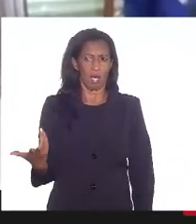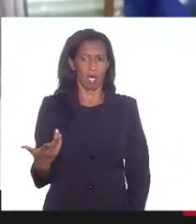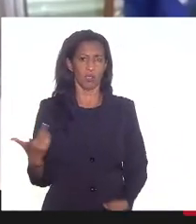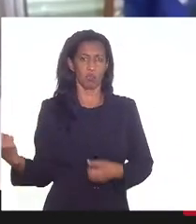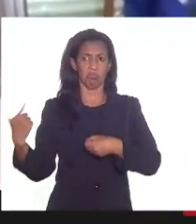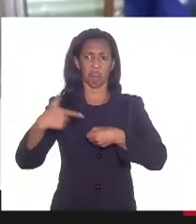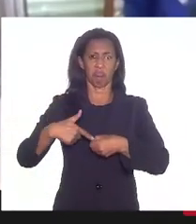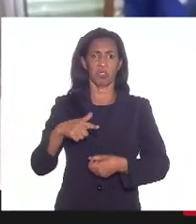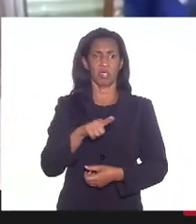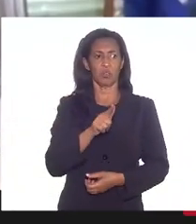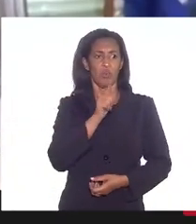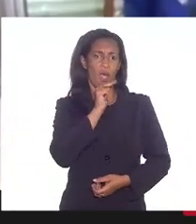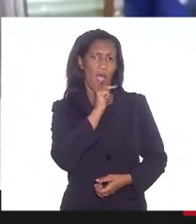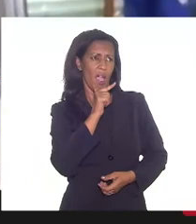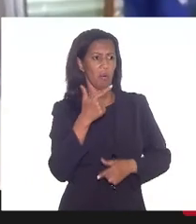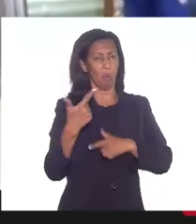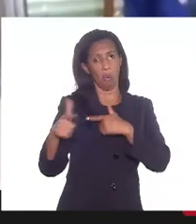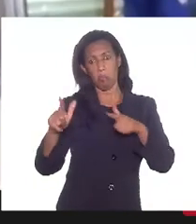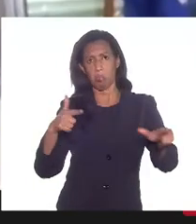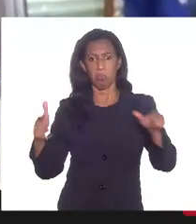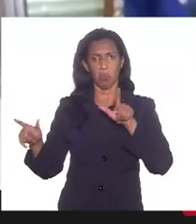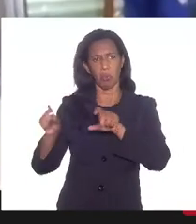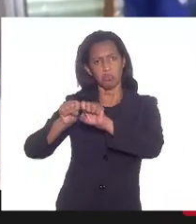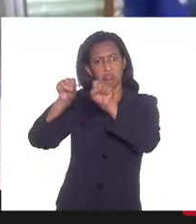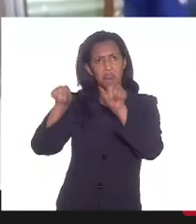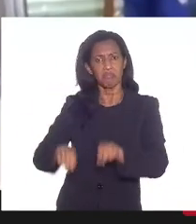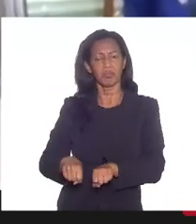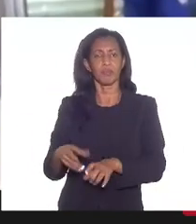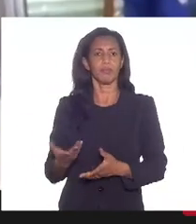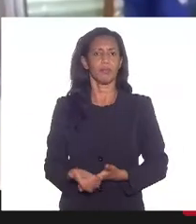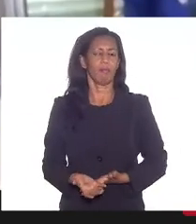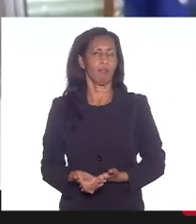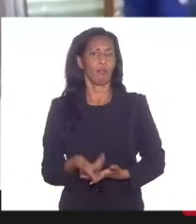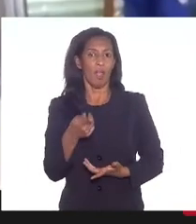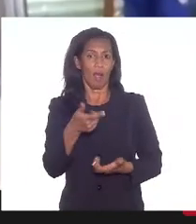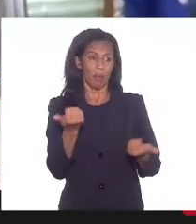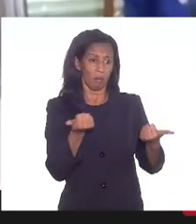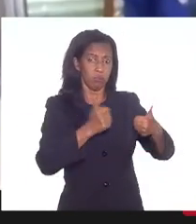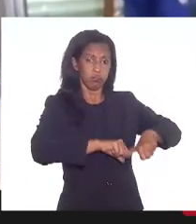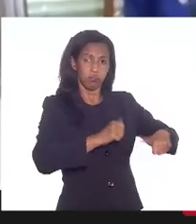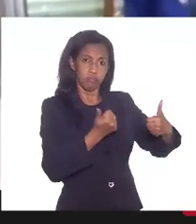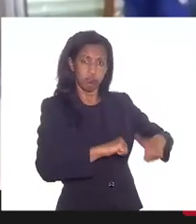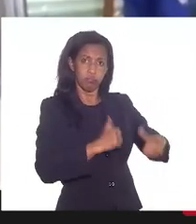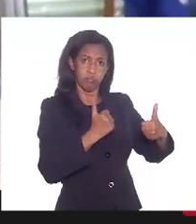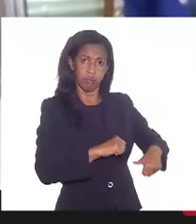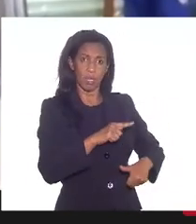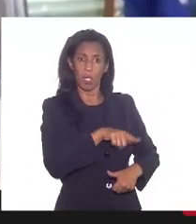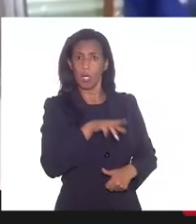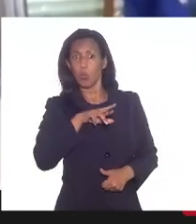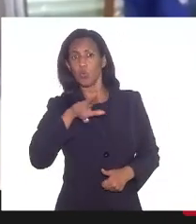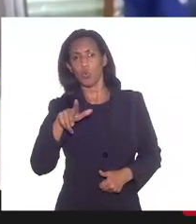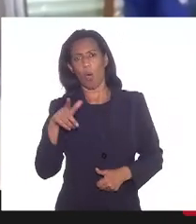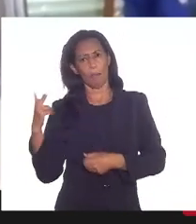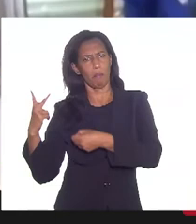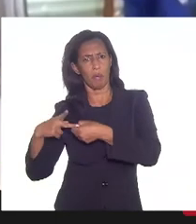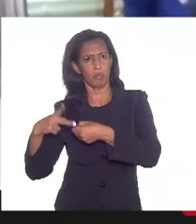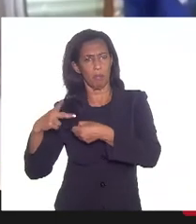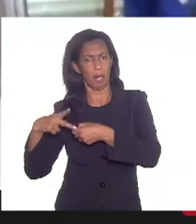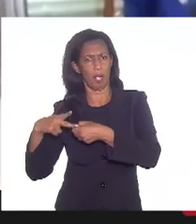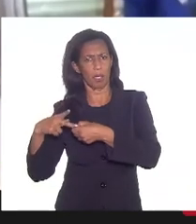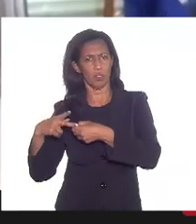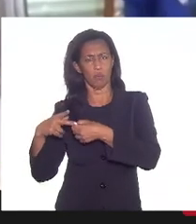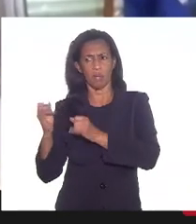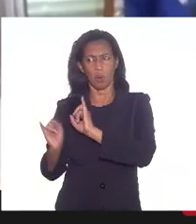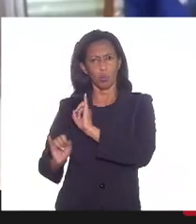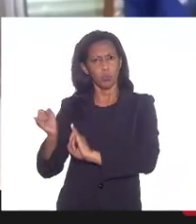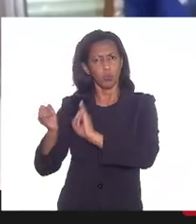reinjeção de água e por outros mecanismos, é uma coisa que permanentemente ela está avaliando, não só a Petrobras, mas a indústria como um todo, para ver o que é